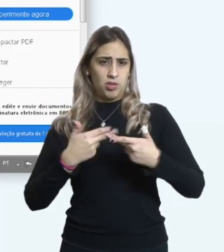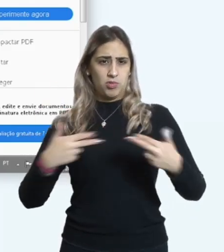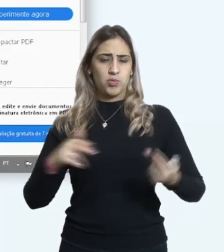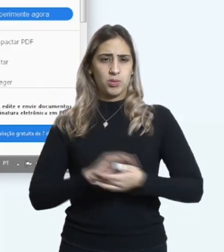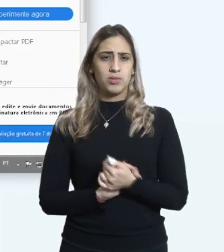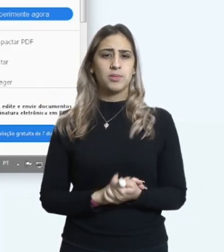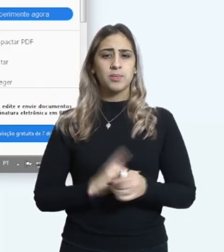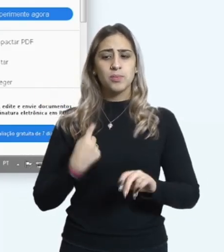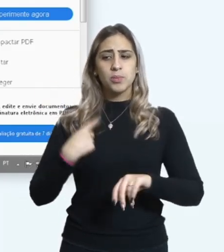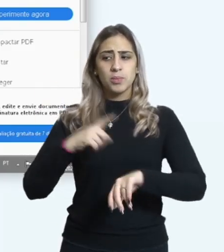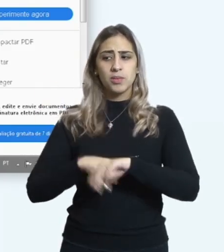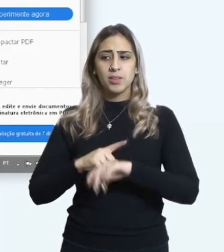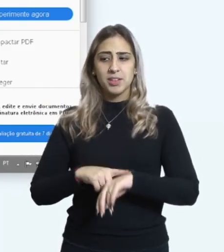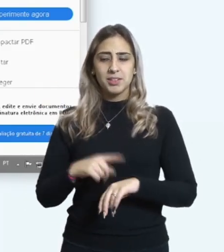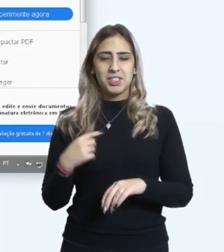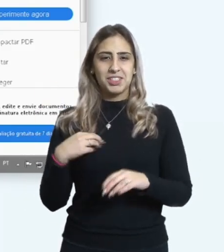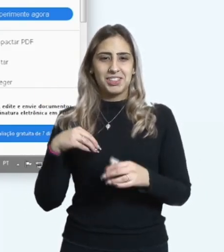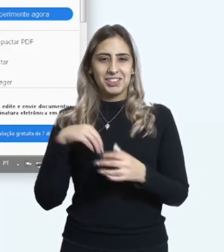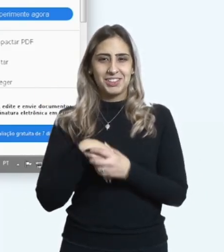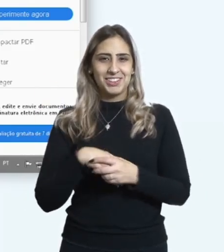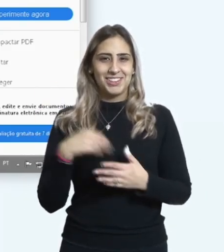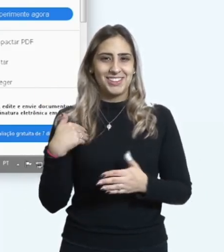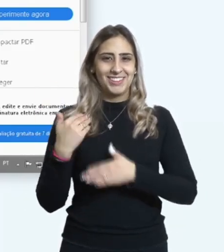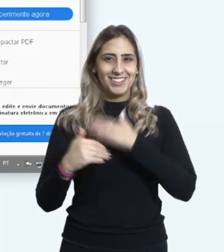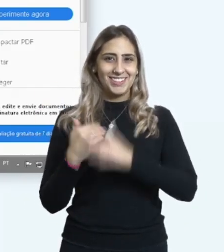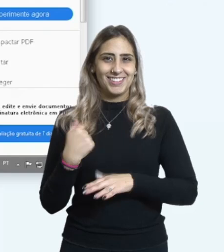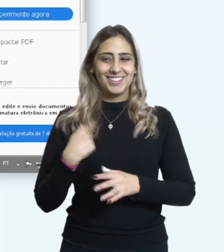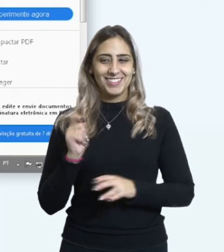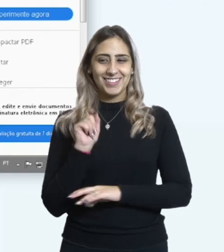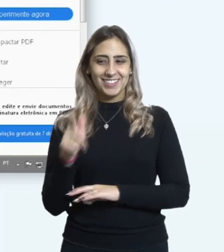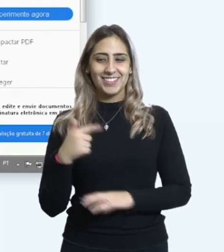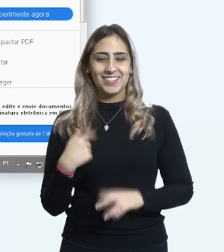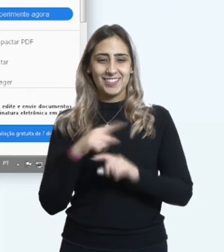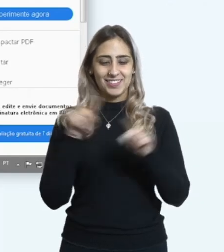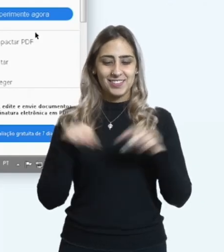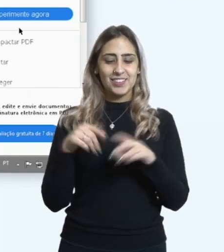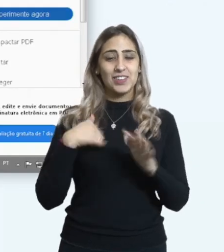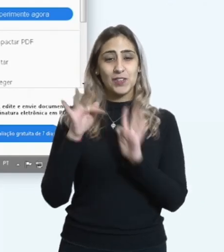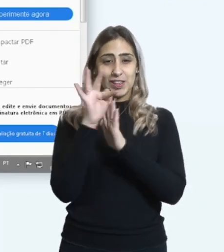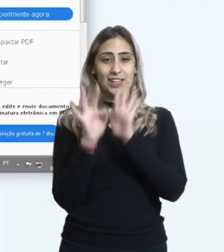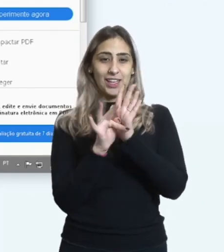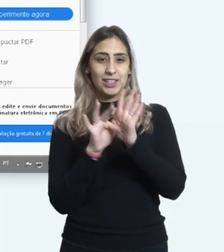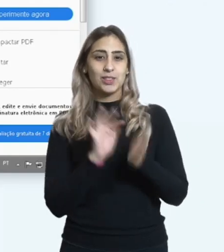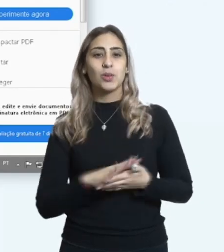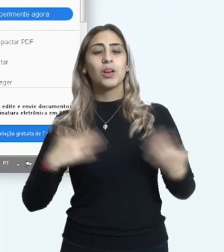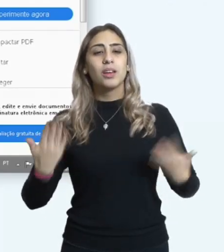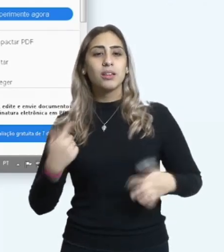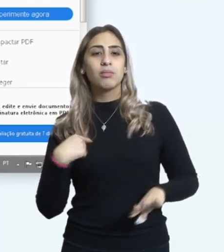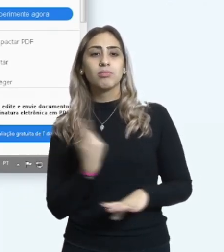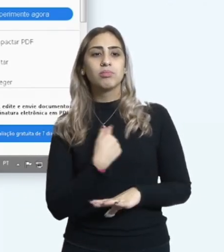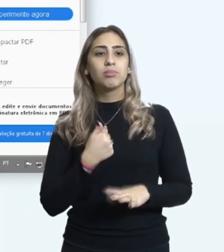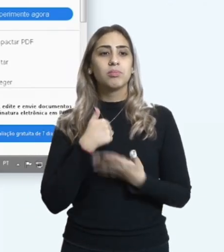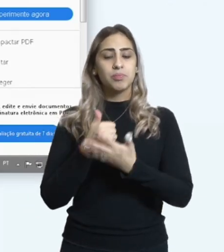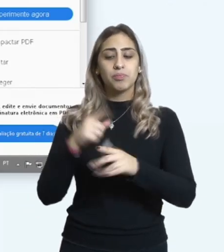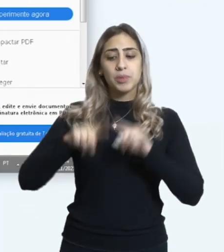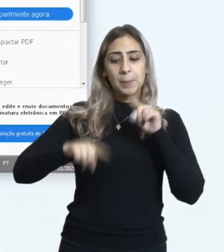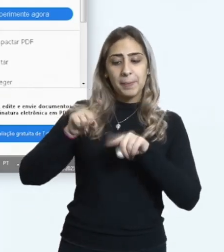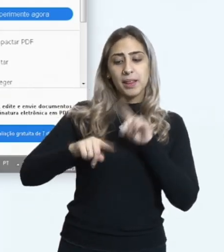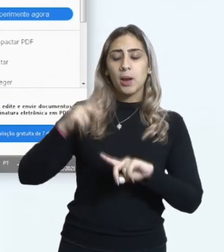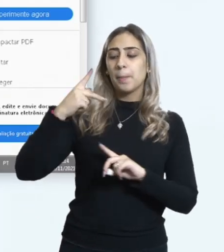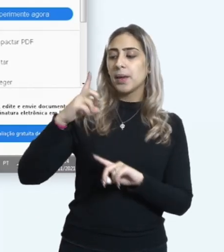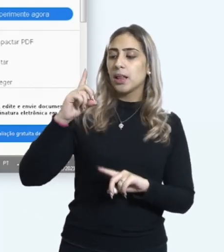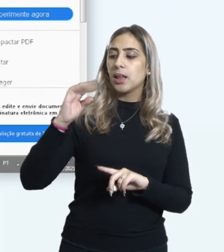Uma vez todas as figuras salvas, vamos para o salvamento da parte do texto. Então, nós vamos aqui no material em